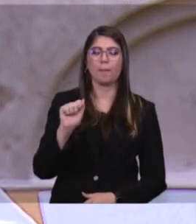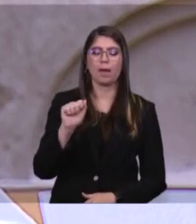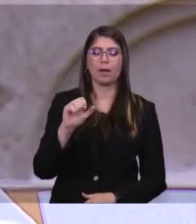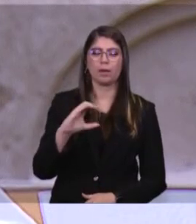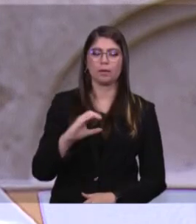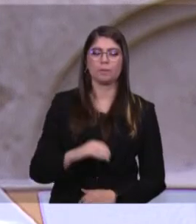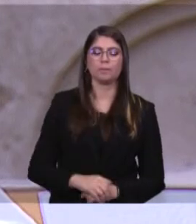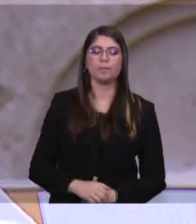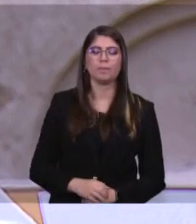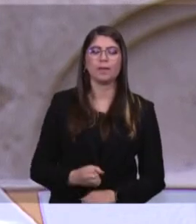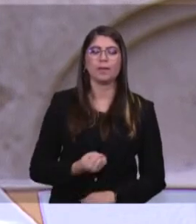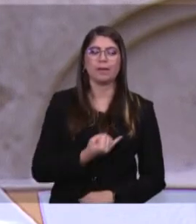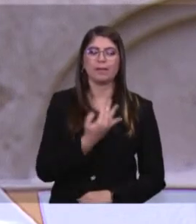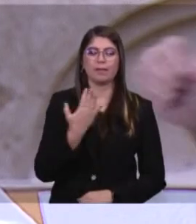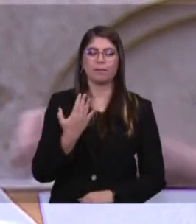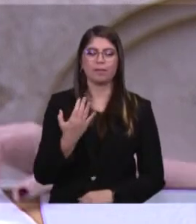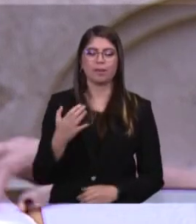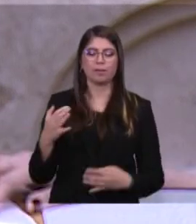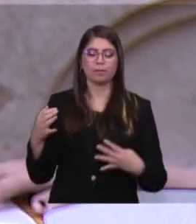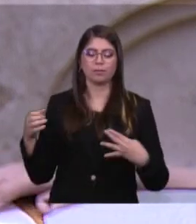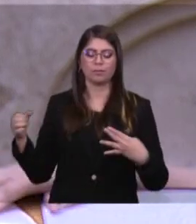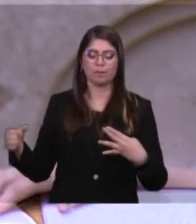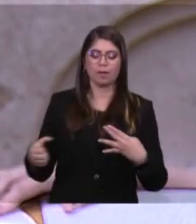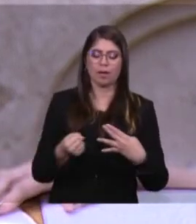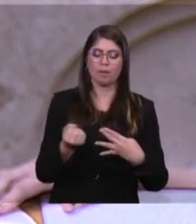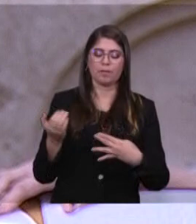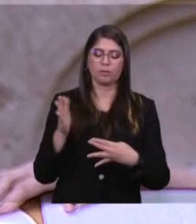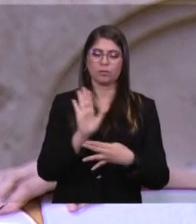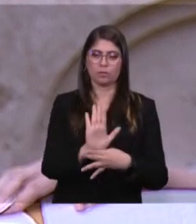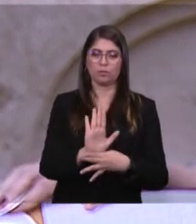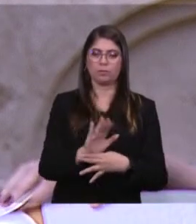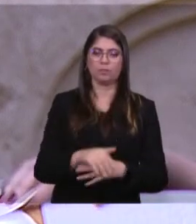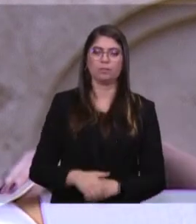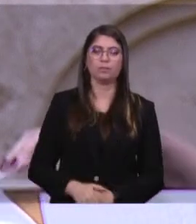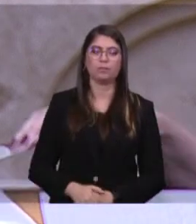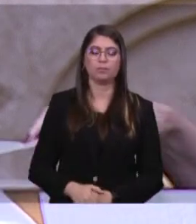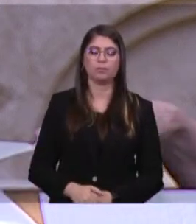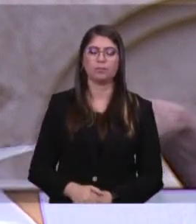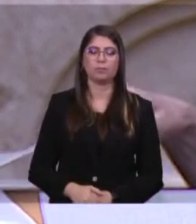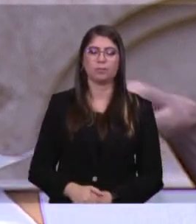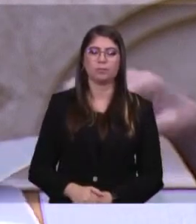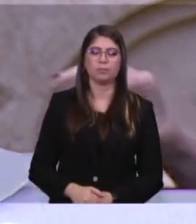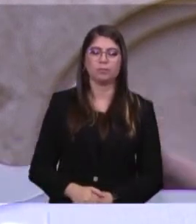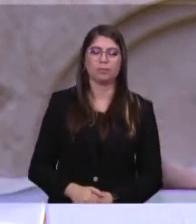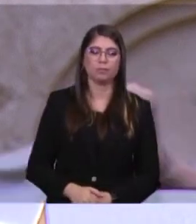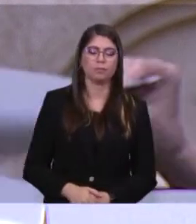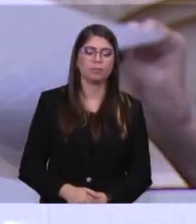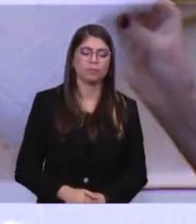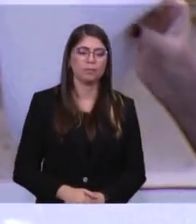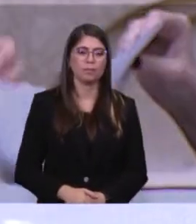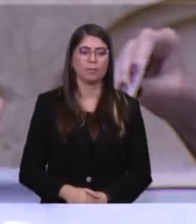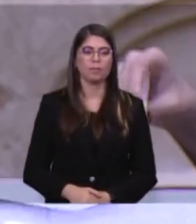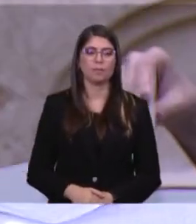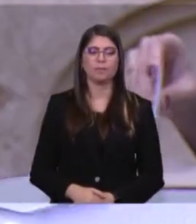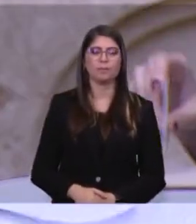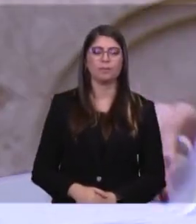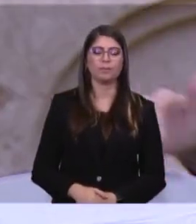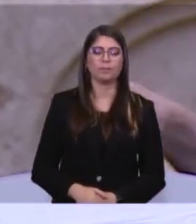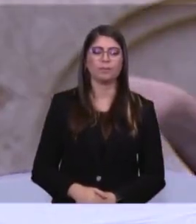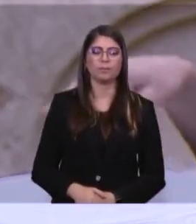de diversos amici curi deferidos pelo eminente relator. Esta é